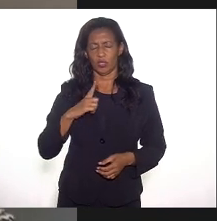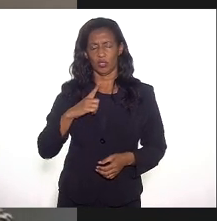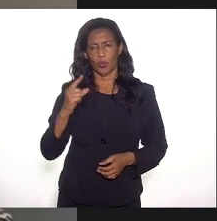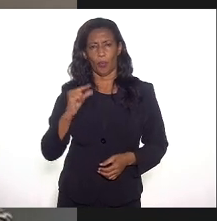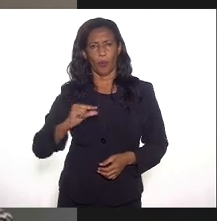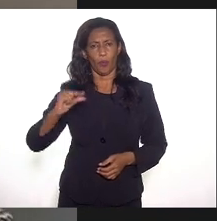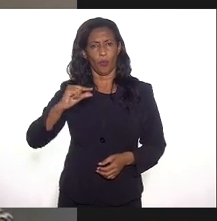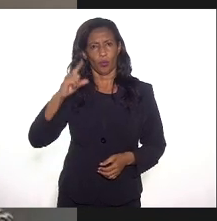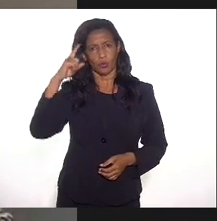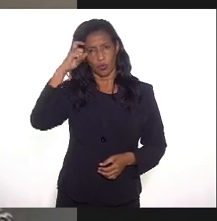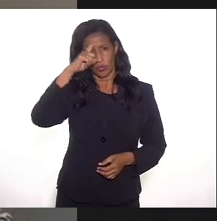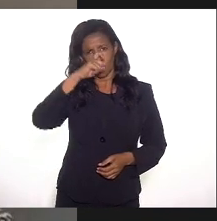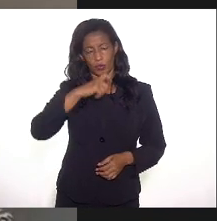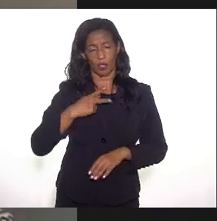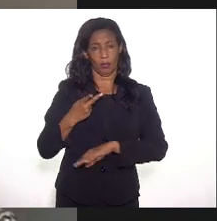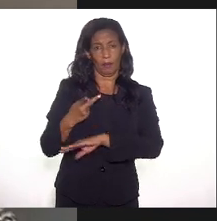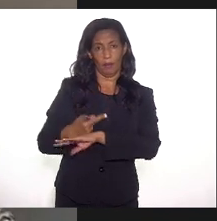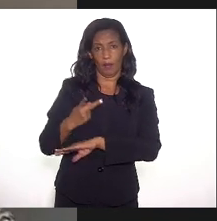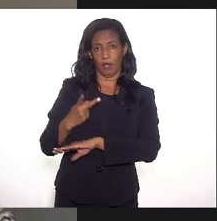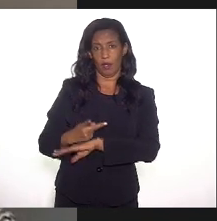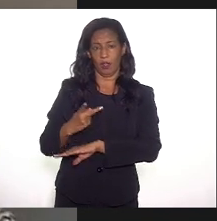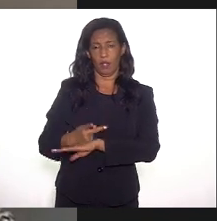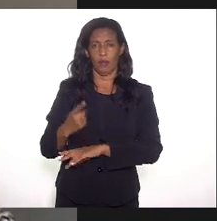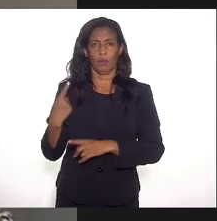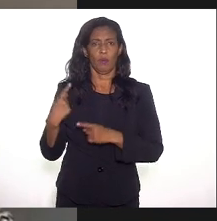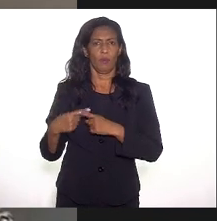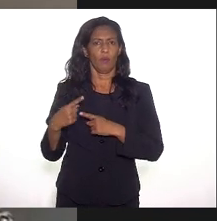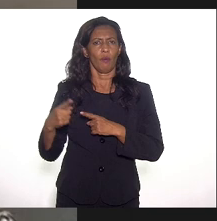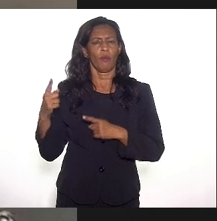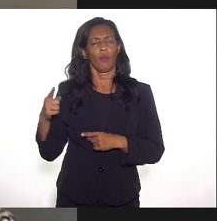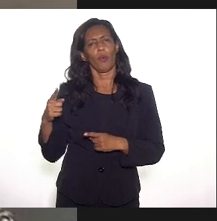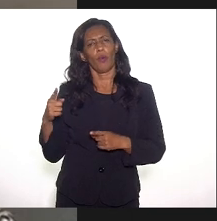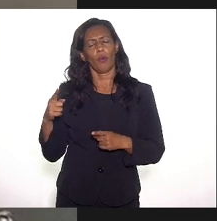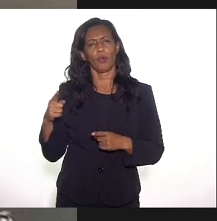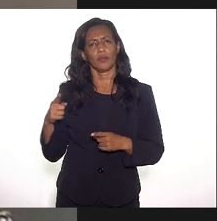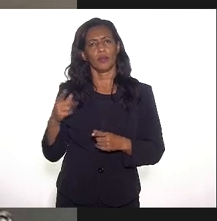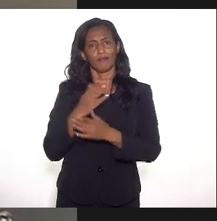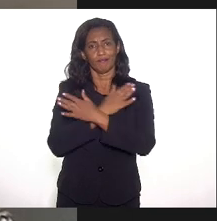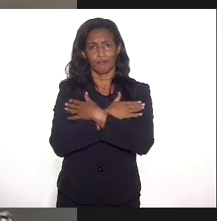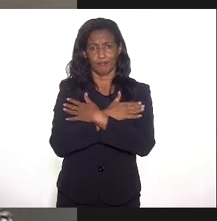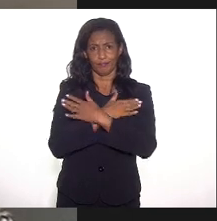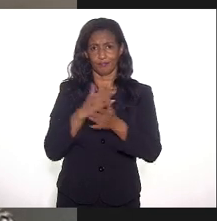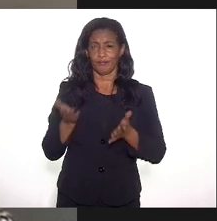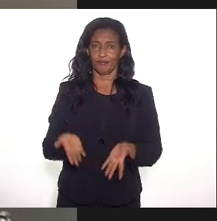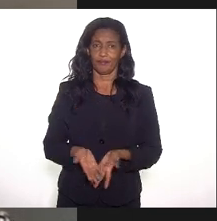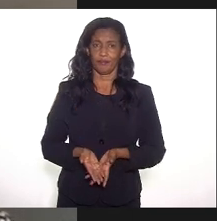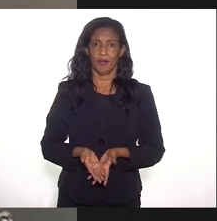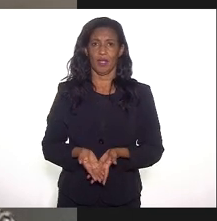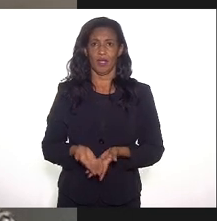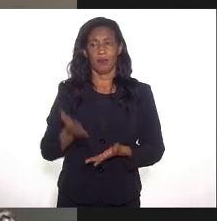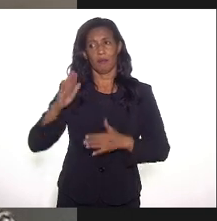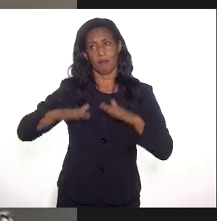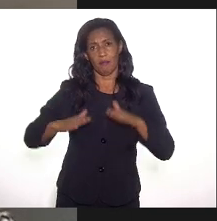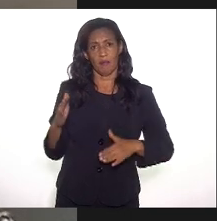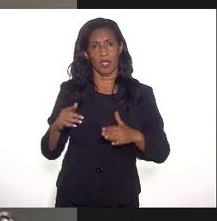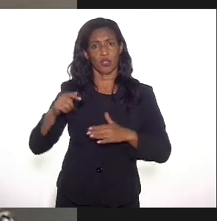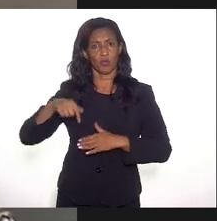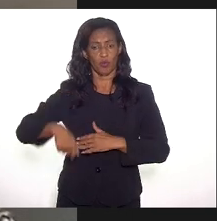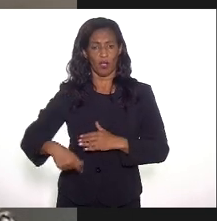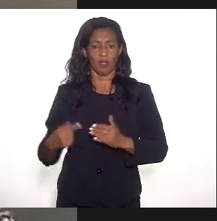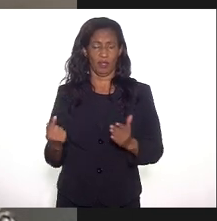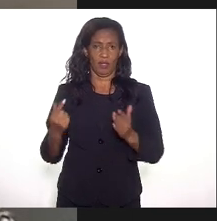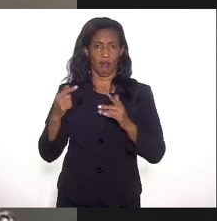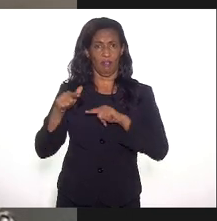de realizar esse prêmio por conta do recesso. Apesar da casa estar funcionando, mas eu pelo menos, nunca